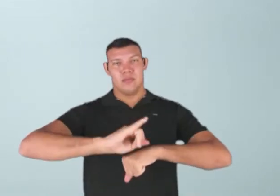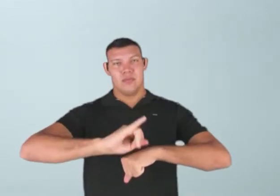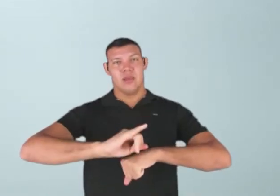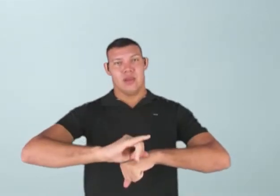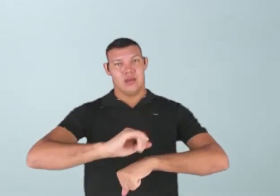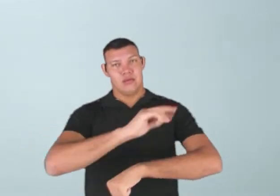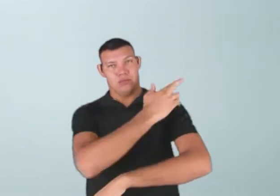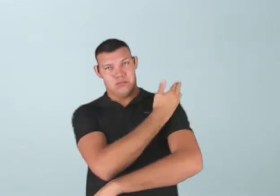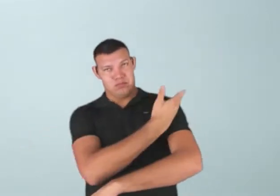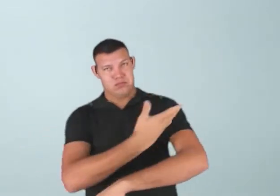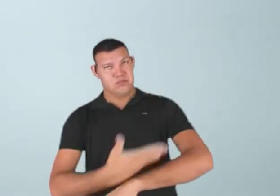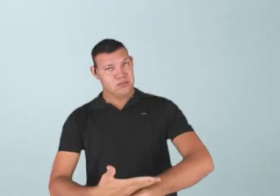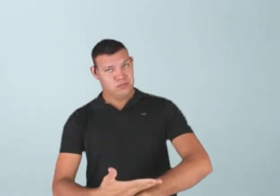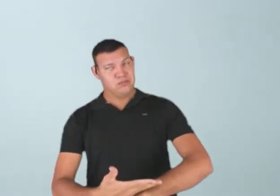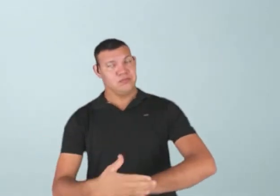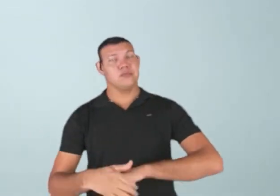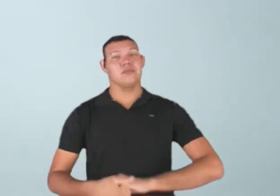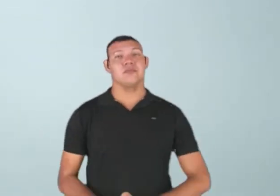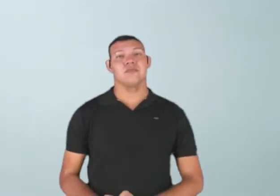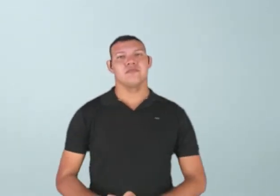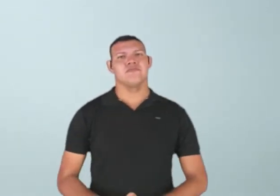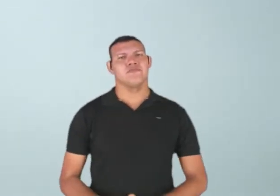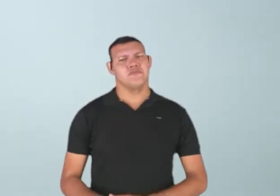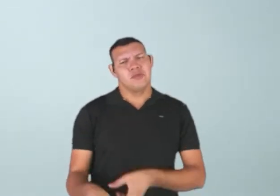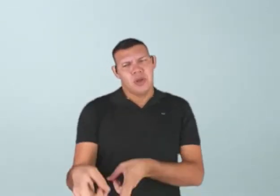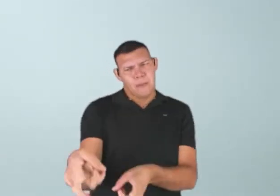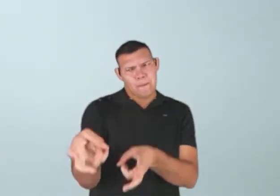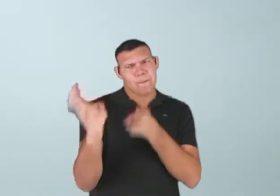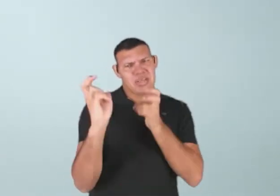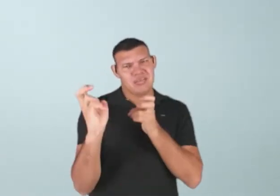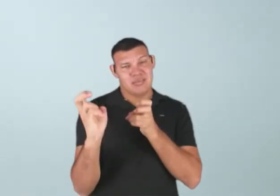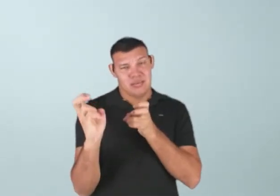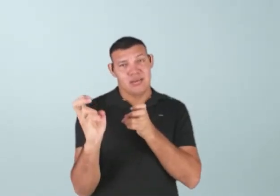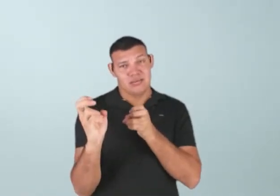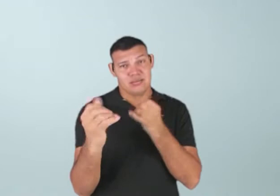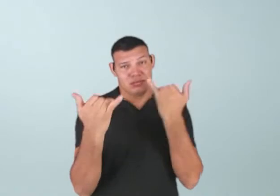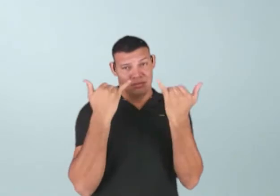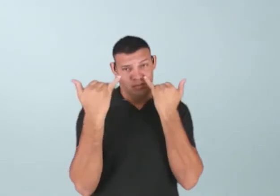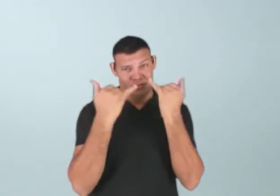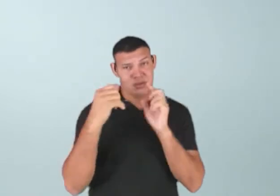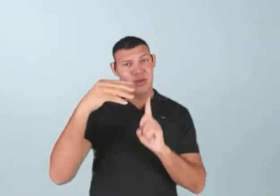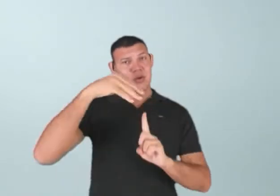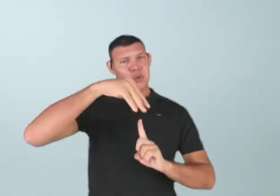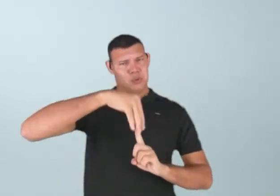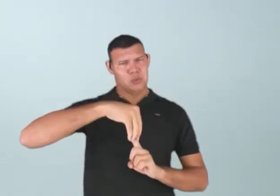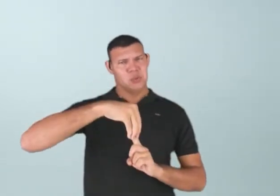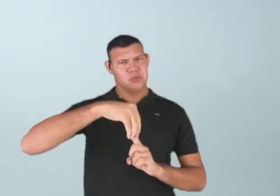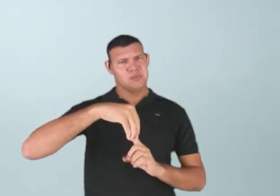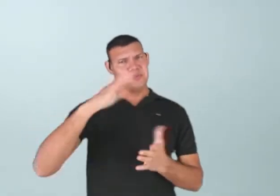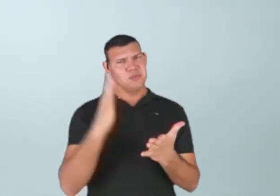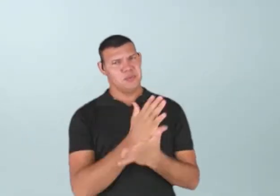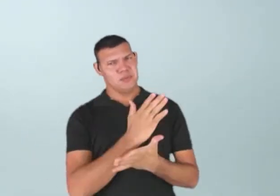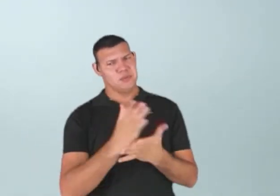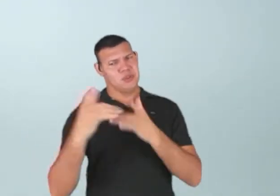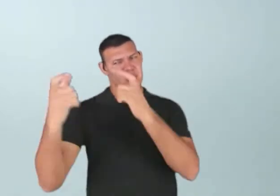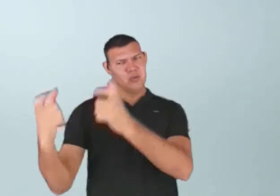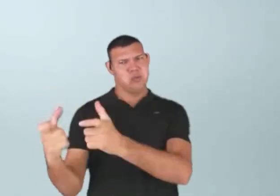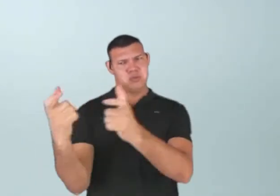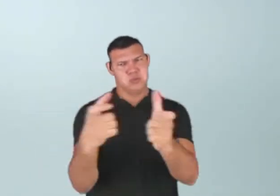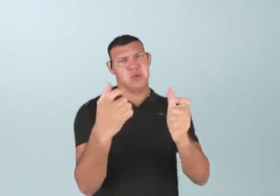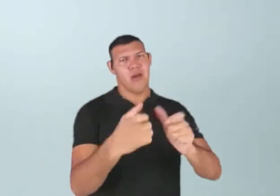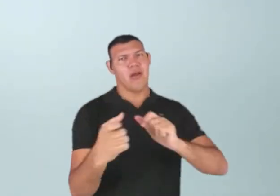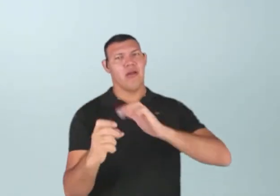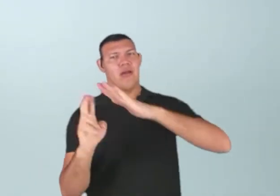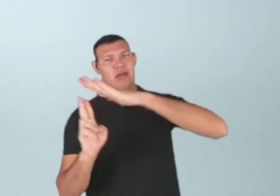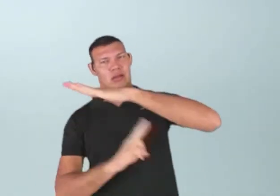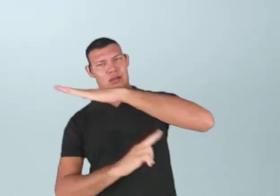Acre, nós podemos ver esses tipos de pontos de ônibus em alguns lugares. No próprio terminal urbano